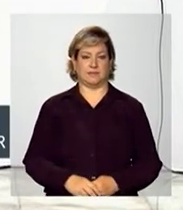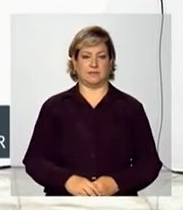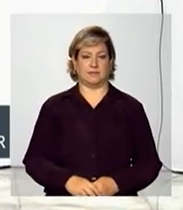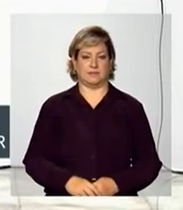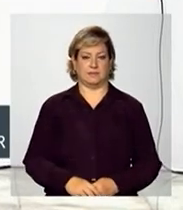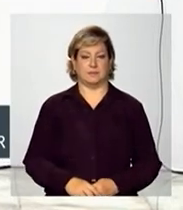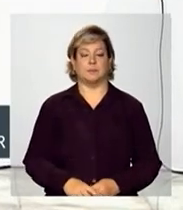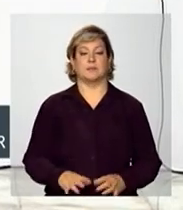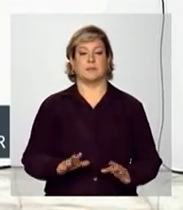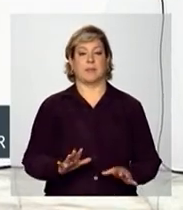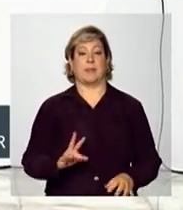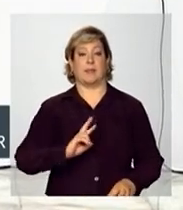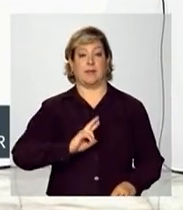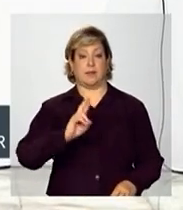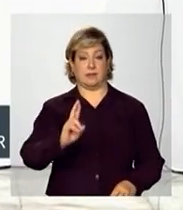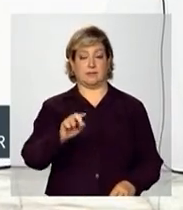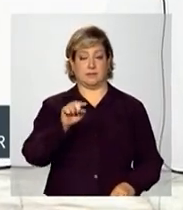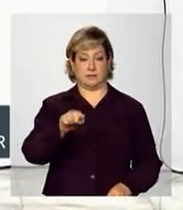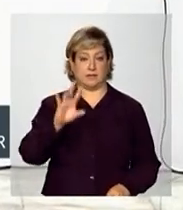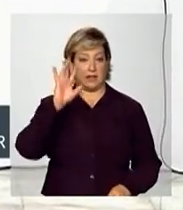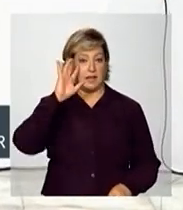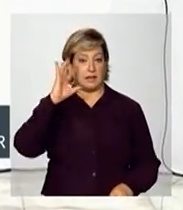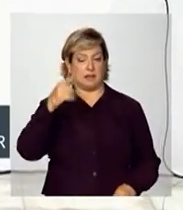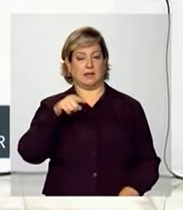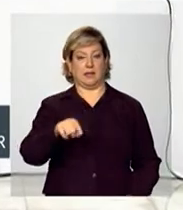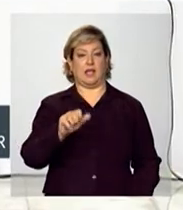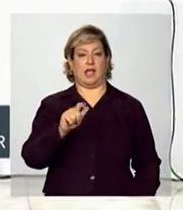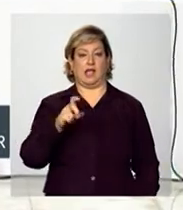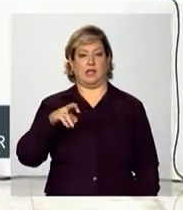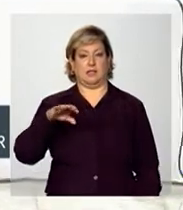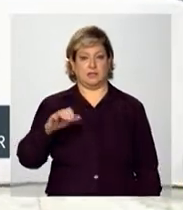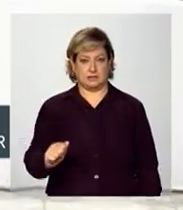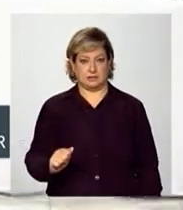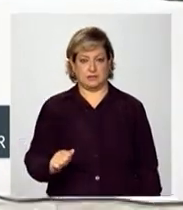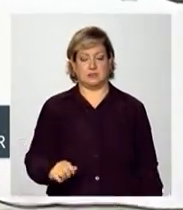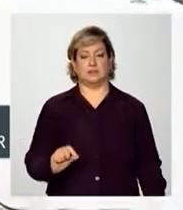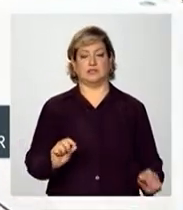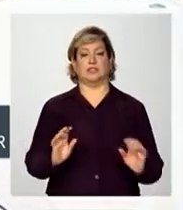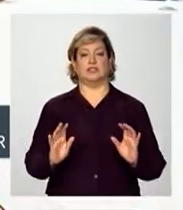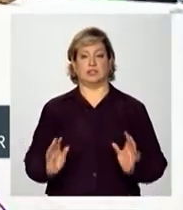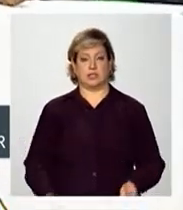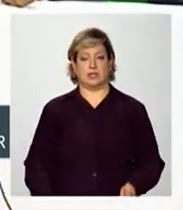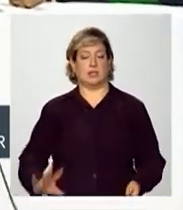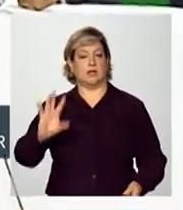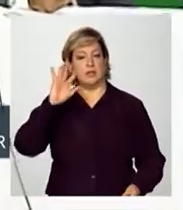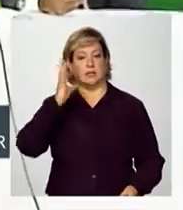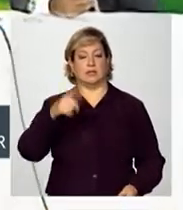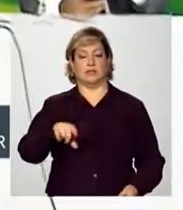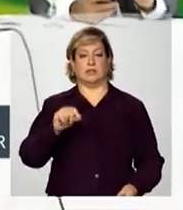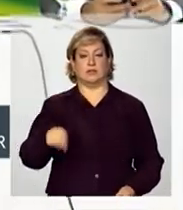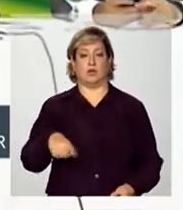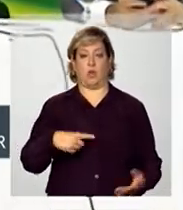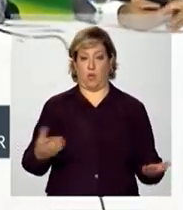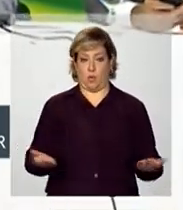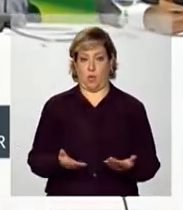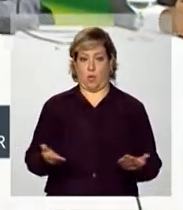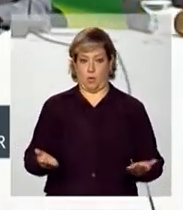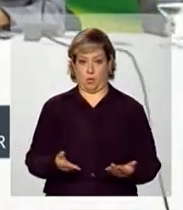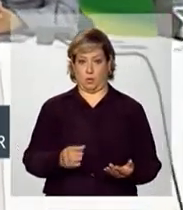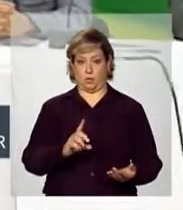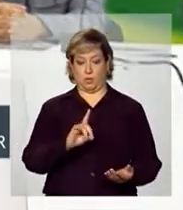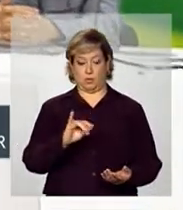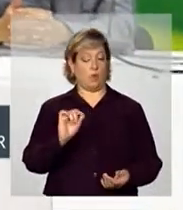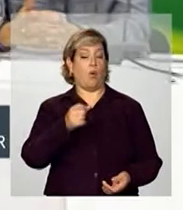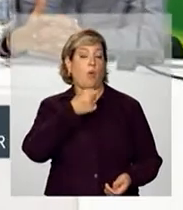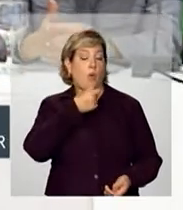bom só respondendo a decisão da agência que já já decidiu no dia de hoje né no dia